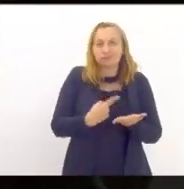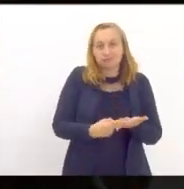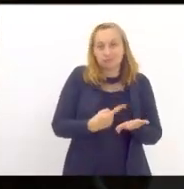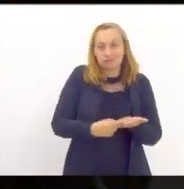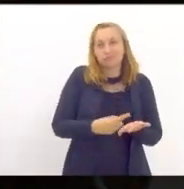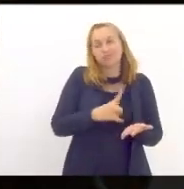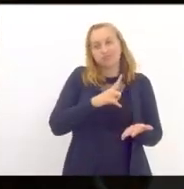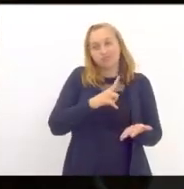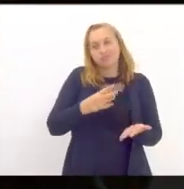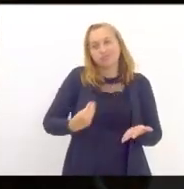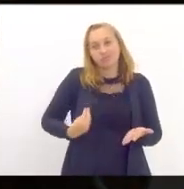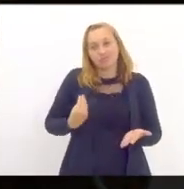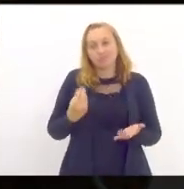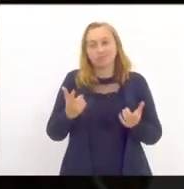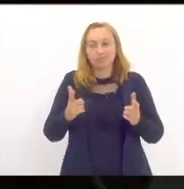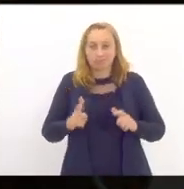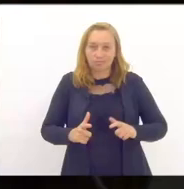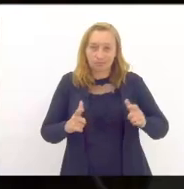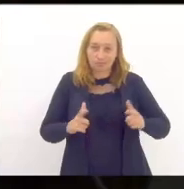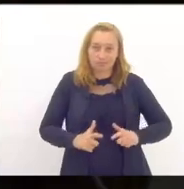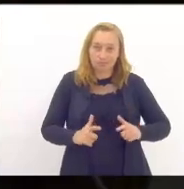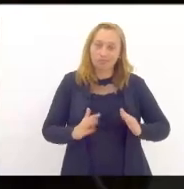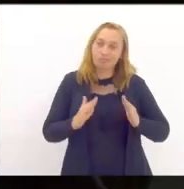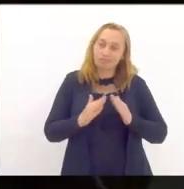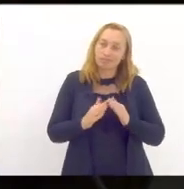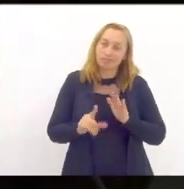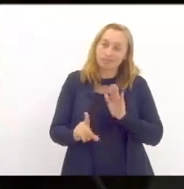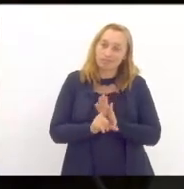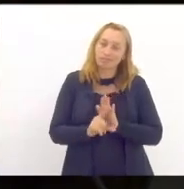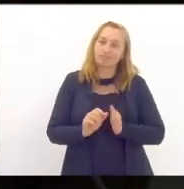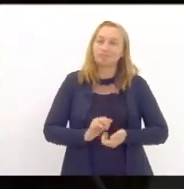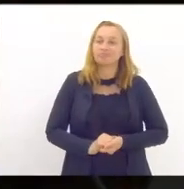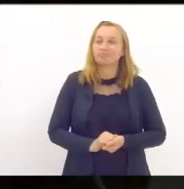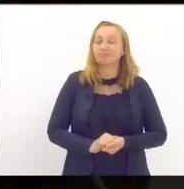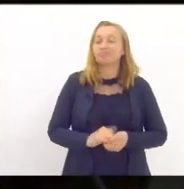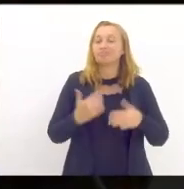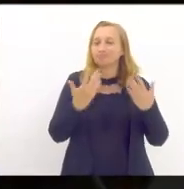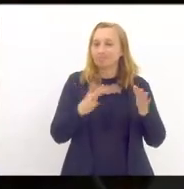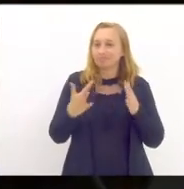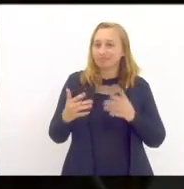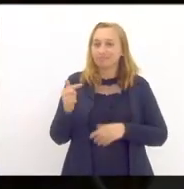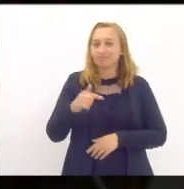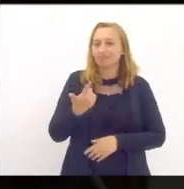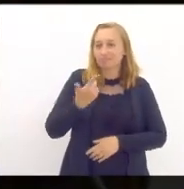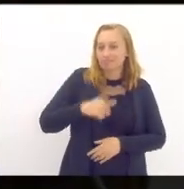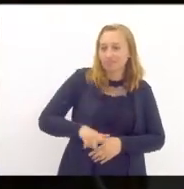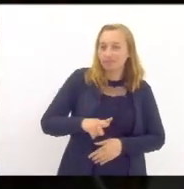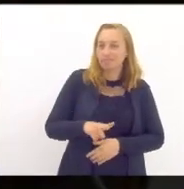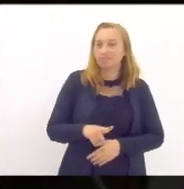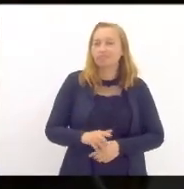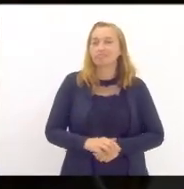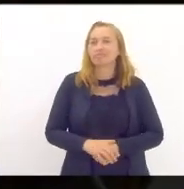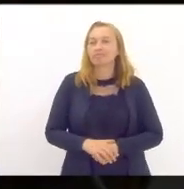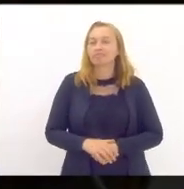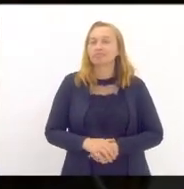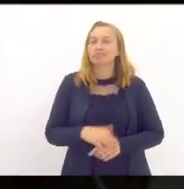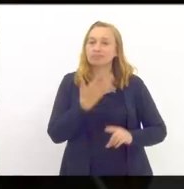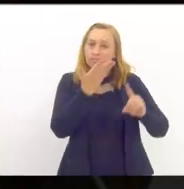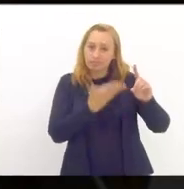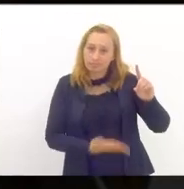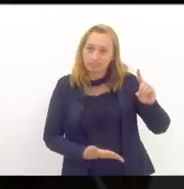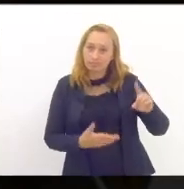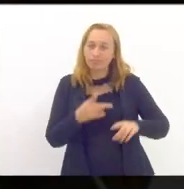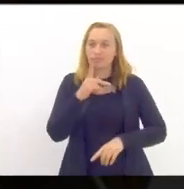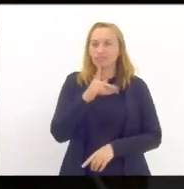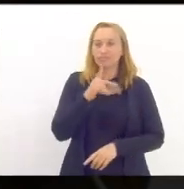compromisso de estar presente aqui nessa Casa Legislativa. Saudar aqui mais uma vez o nosso homenageado,